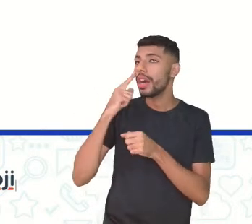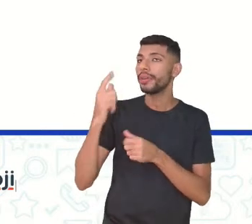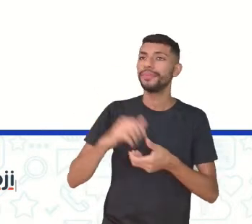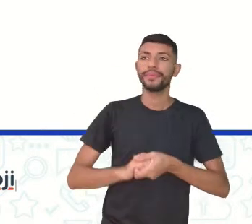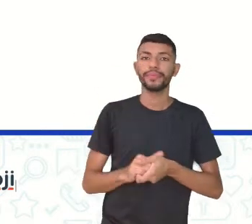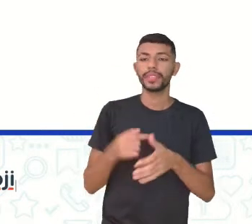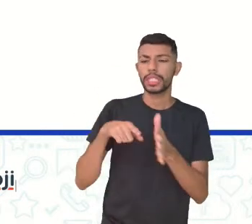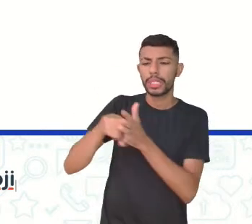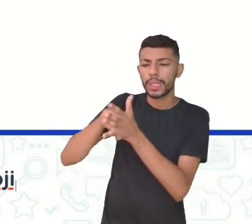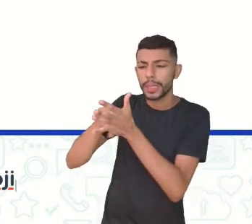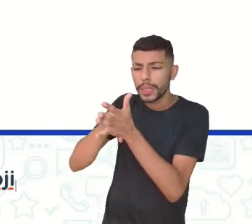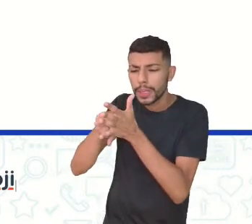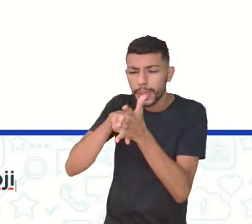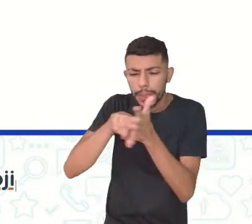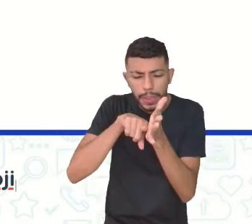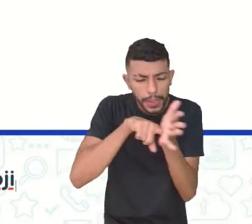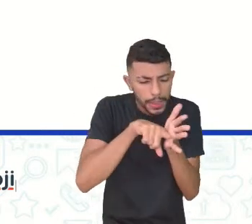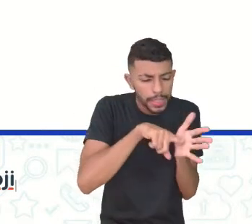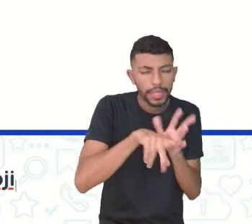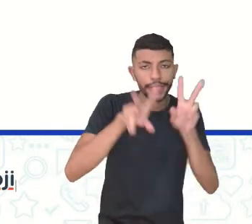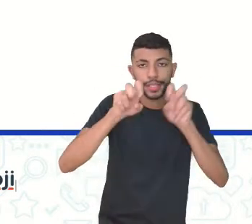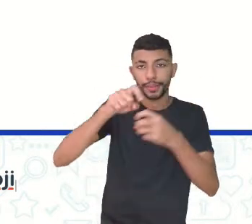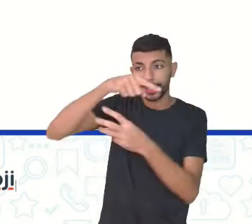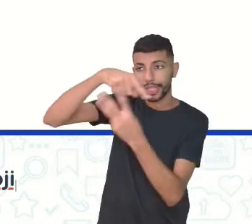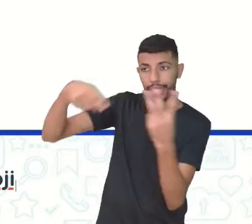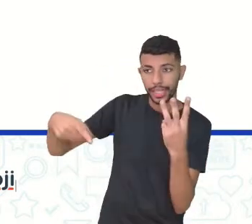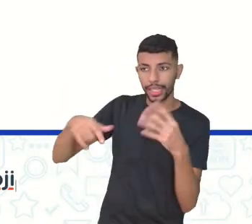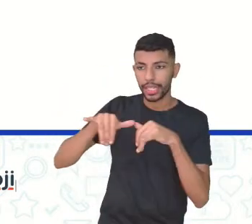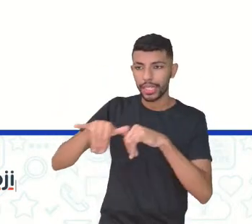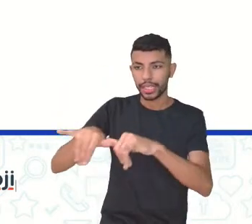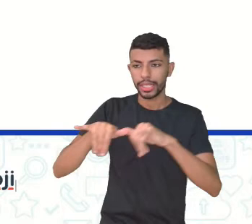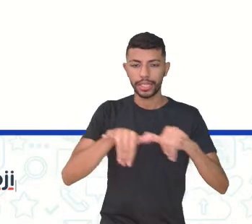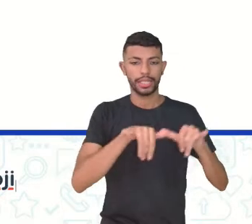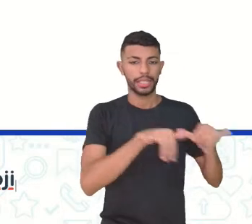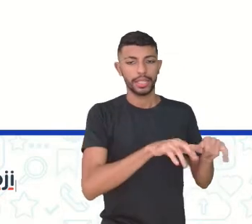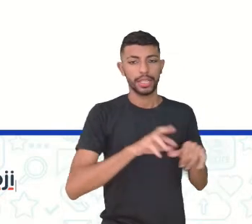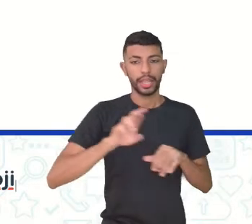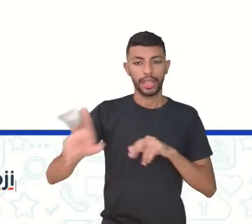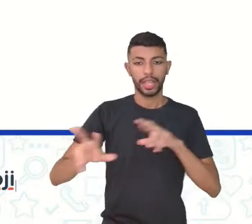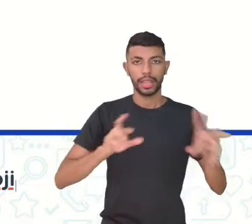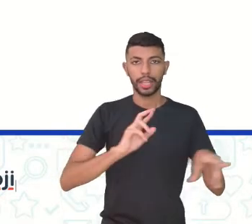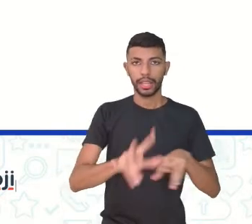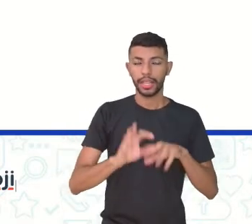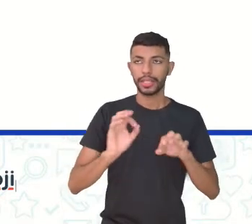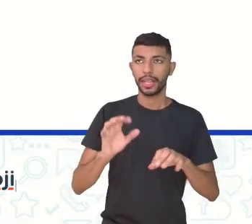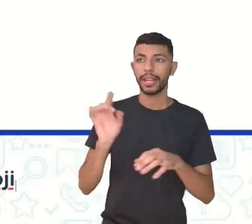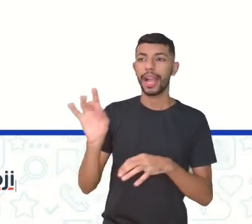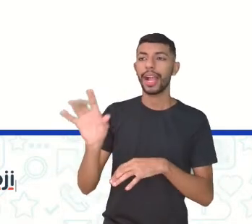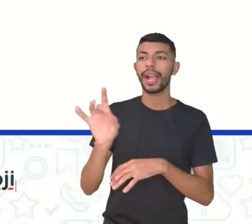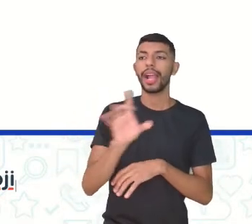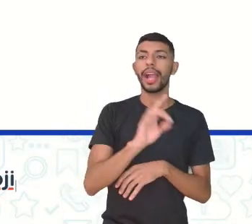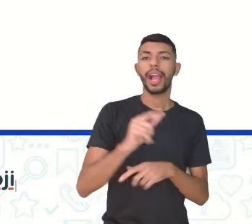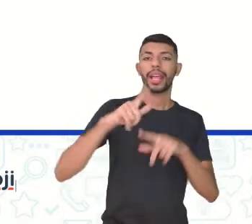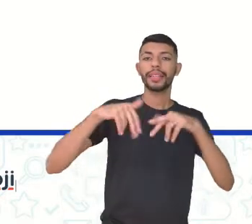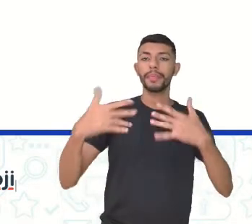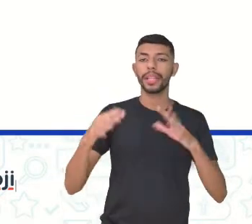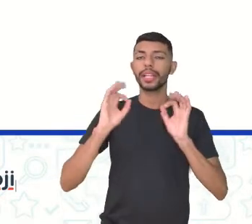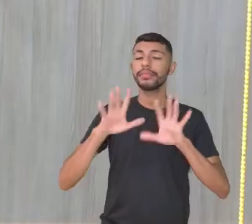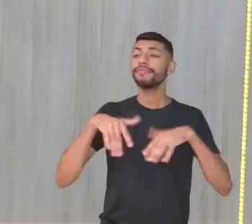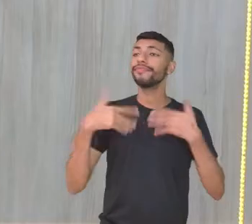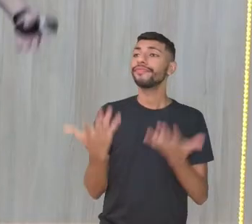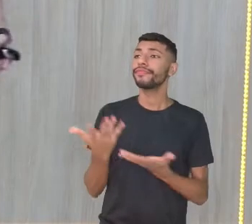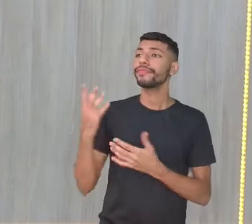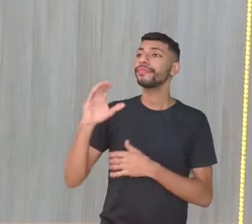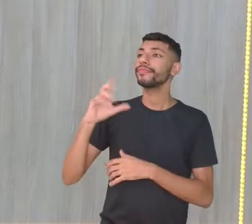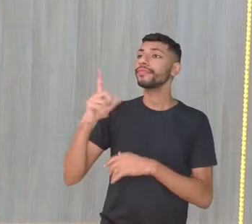uma pesquisa em relação a 3 mercados diferentes para cada determinado item. E aí, claro,